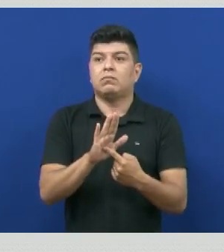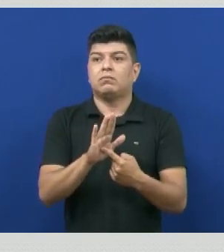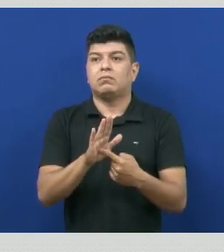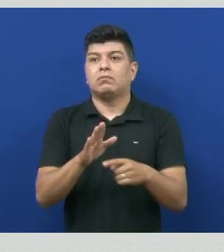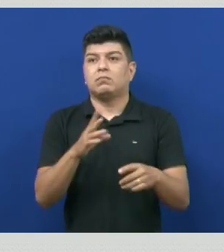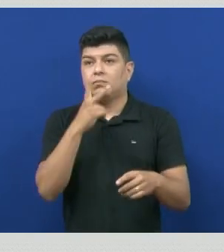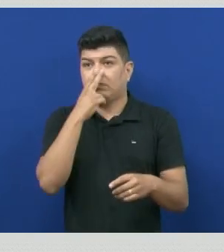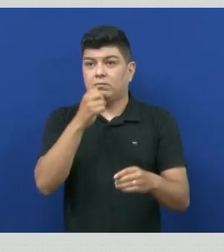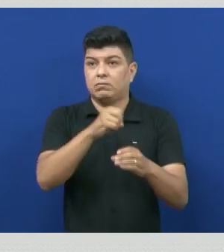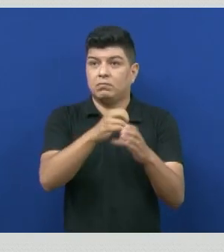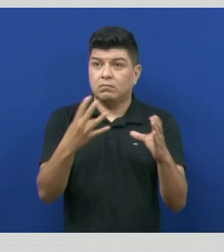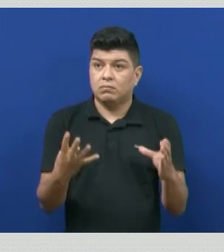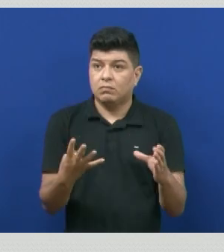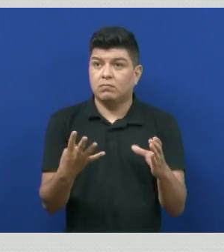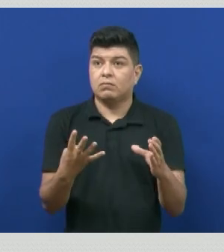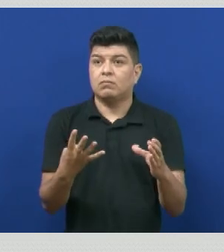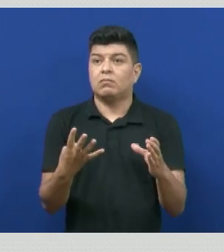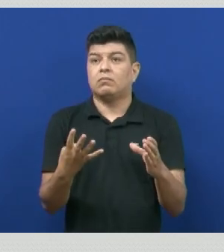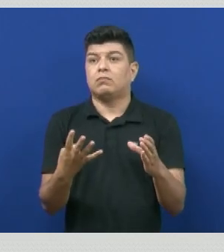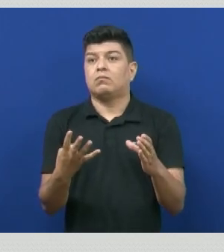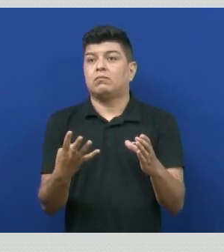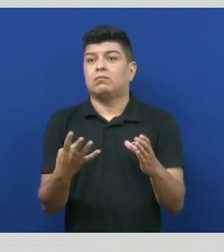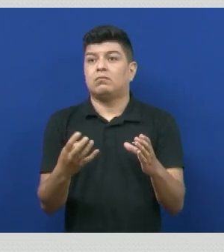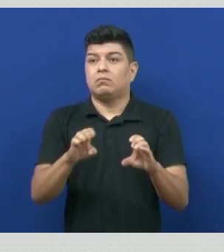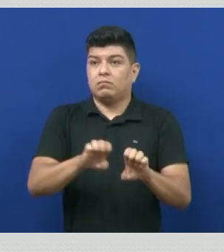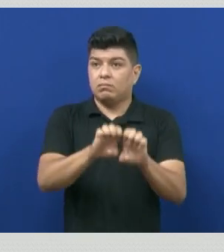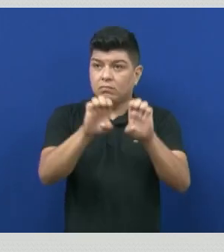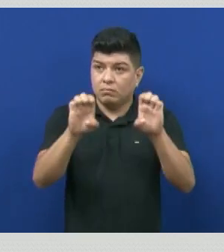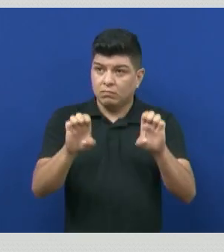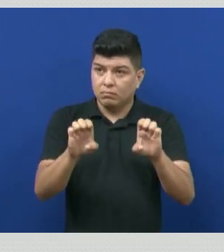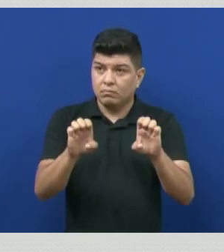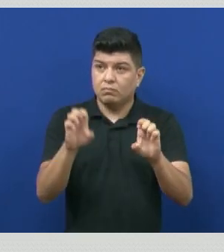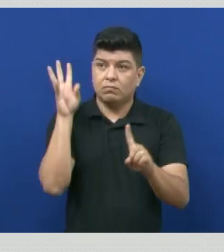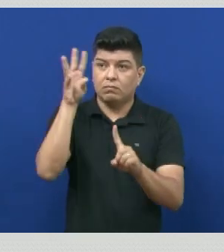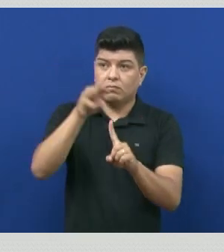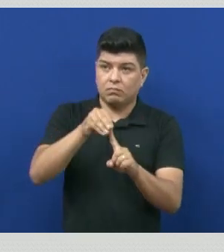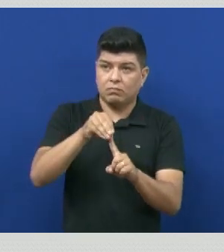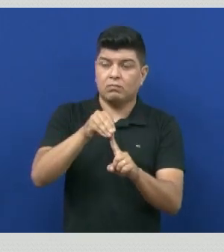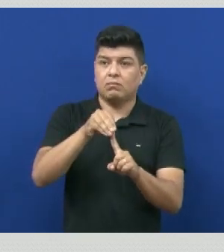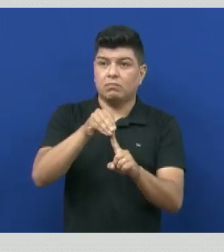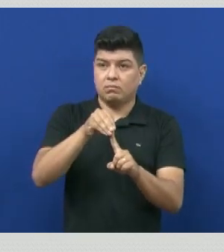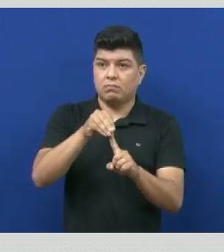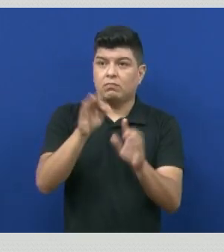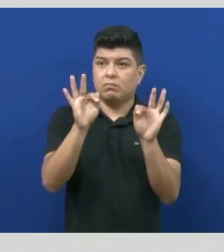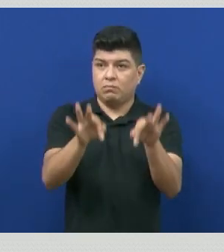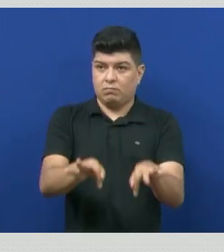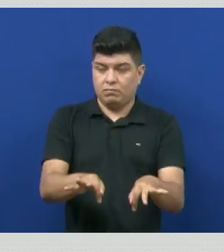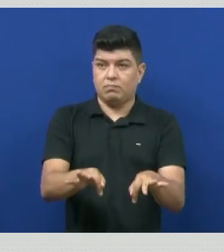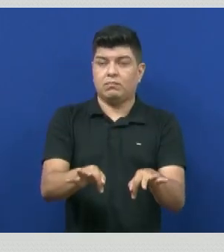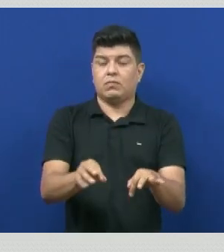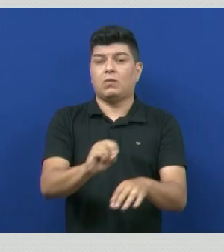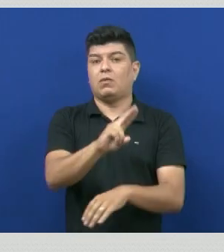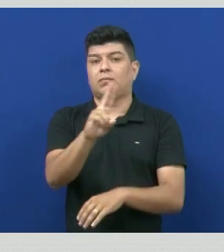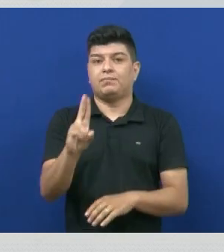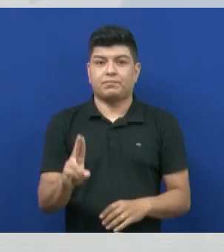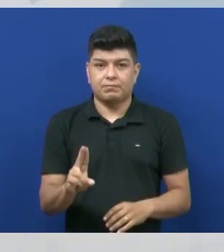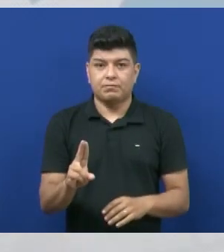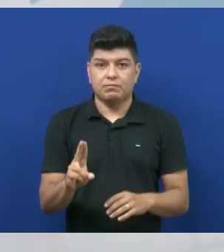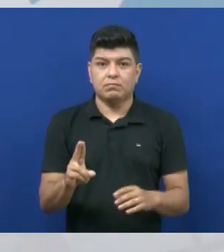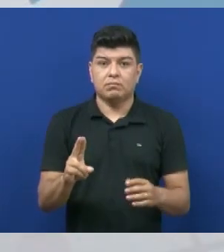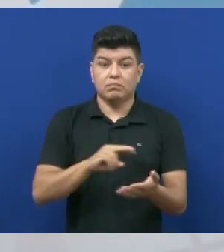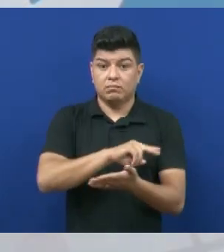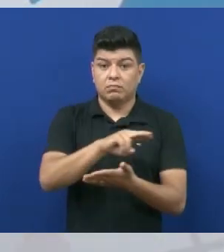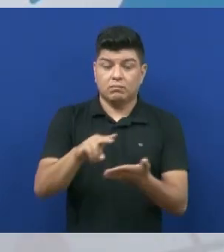Eles são classificados de acordo com a sua estrutura, objetivo e finalidade. Ou seja, os